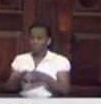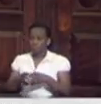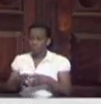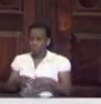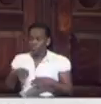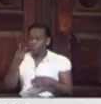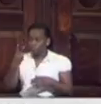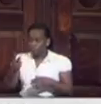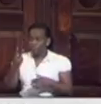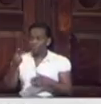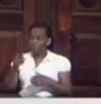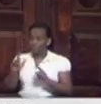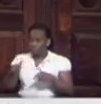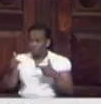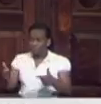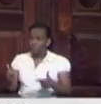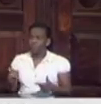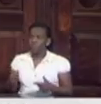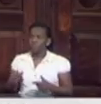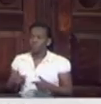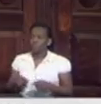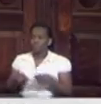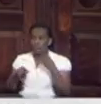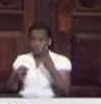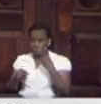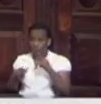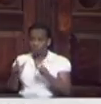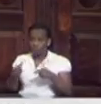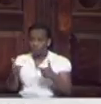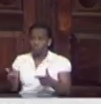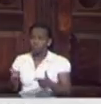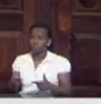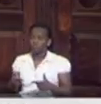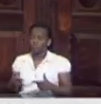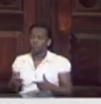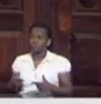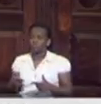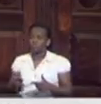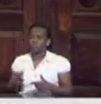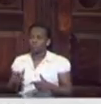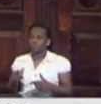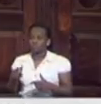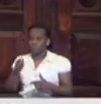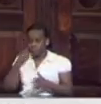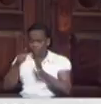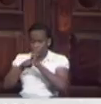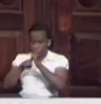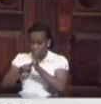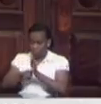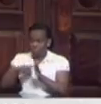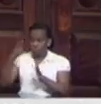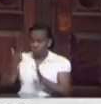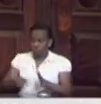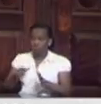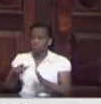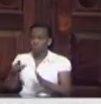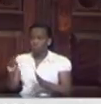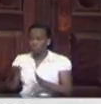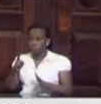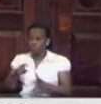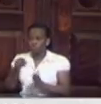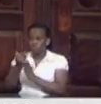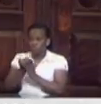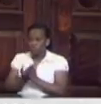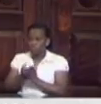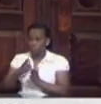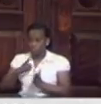2 ações, se não vejamos, as 2 ações para a revisão de incentivos que estão em vigor no